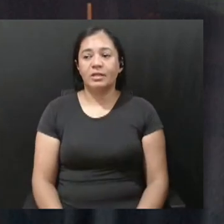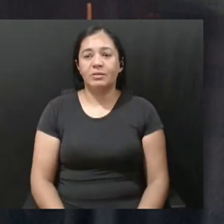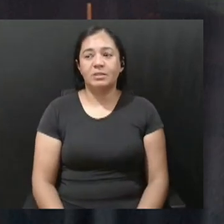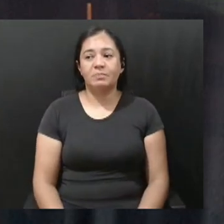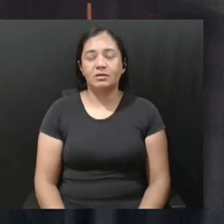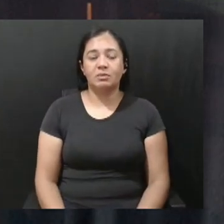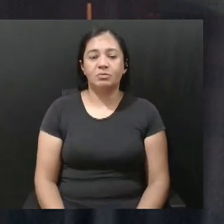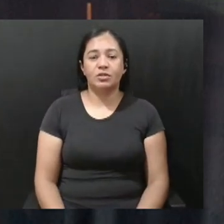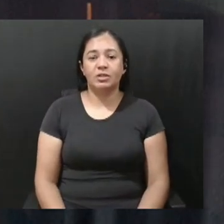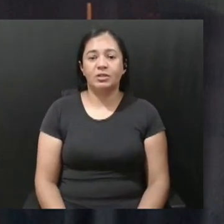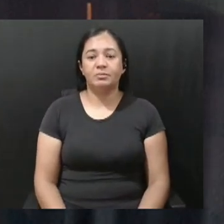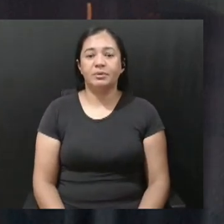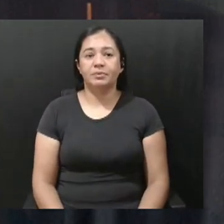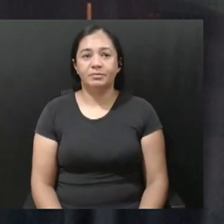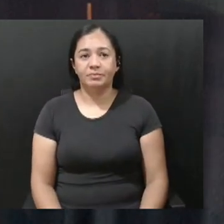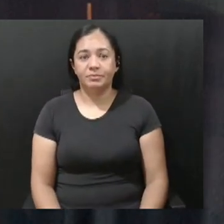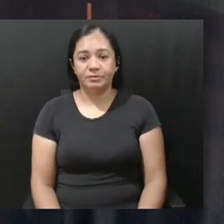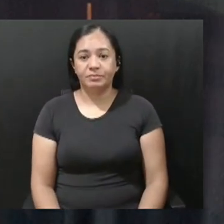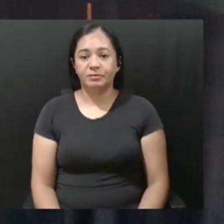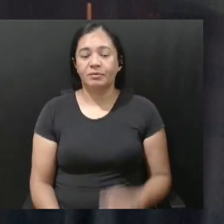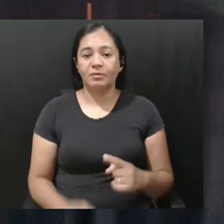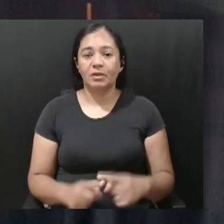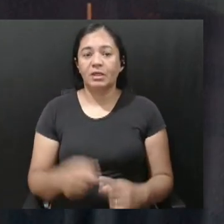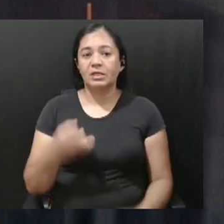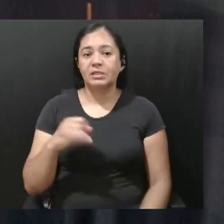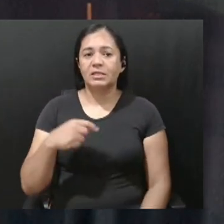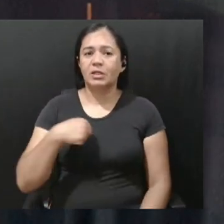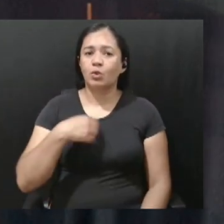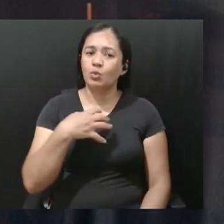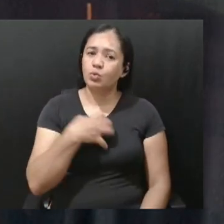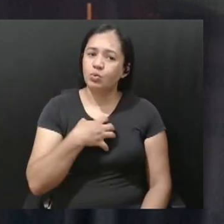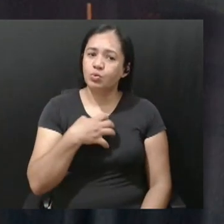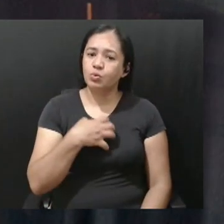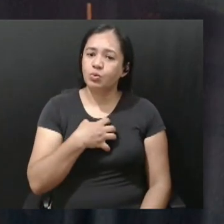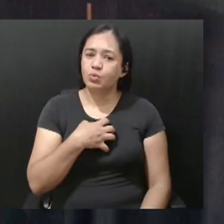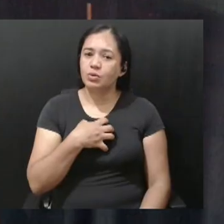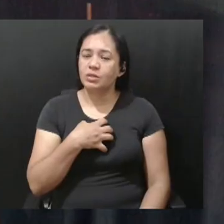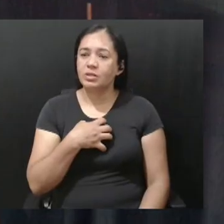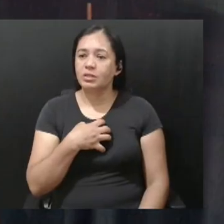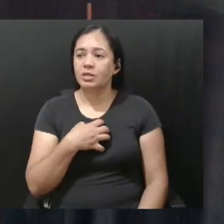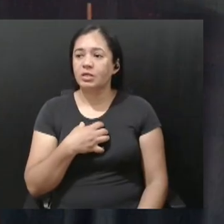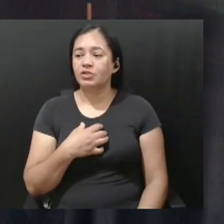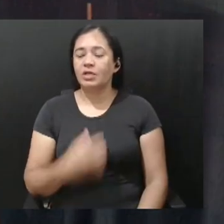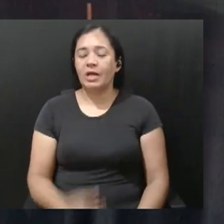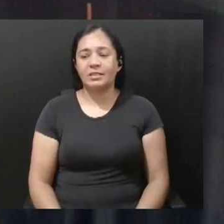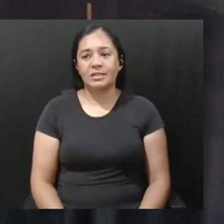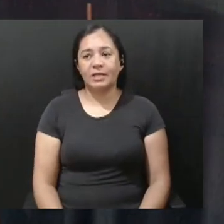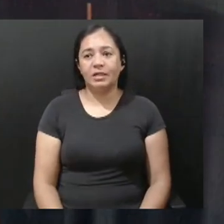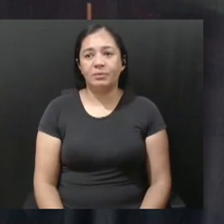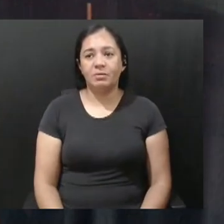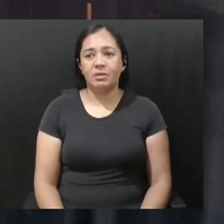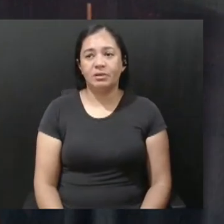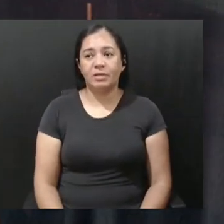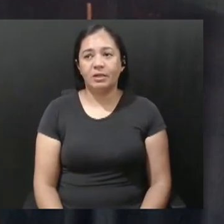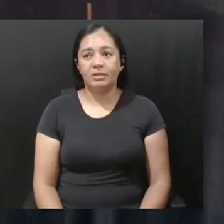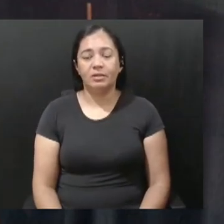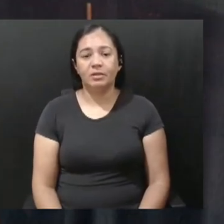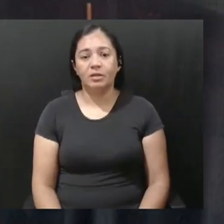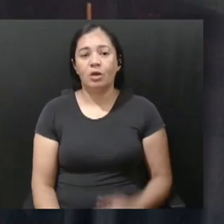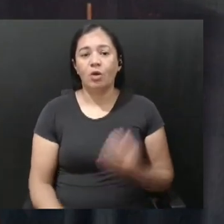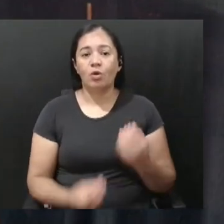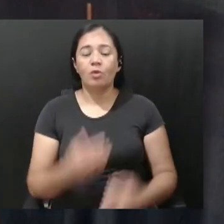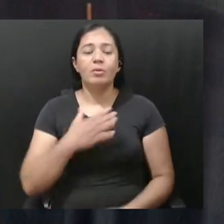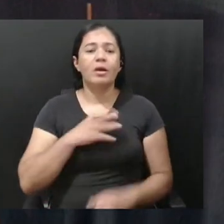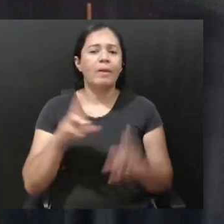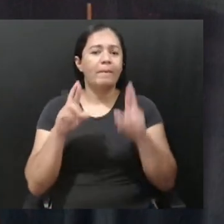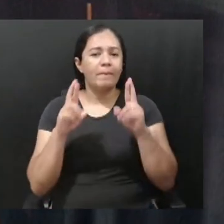nesse sentido, né, se eu estou sentindo que um conflito pode surgir, o que que isso diz da minha expectativa, né? Por que que eu vou